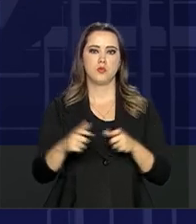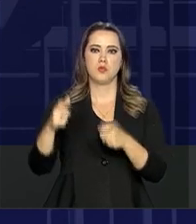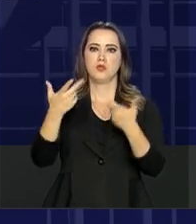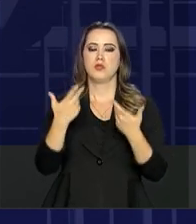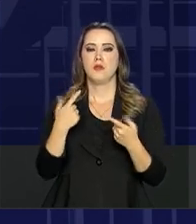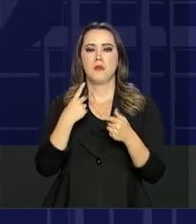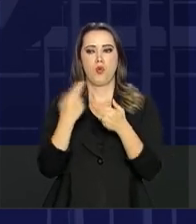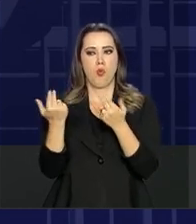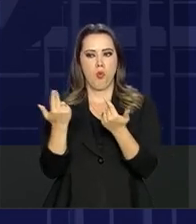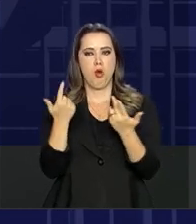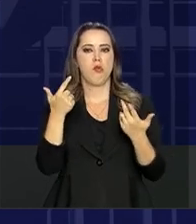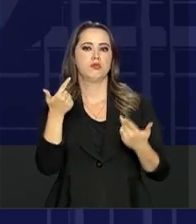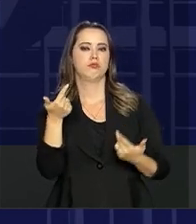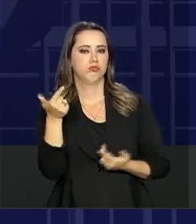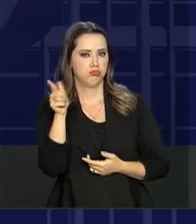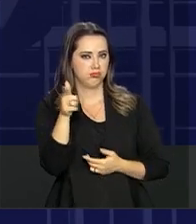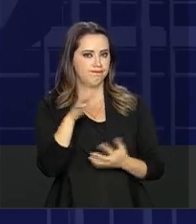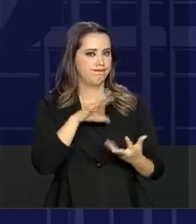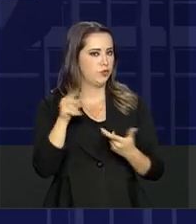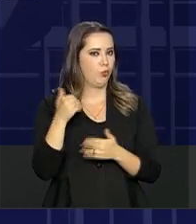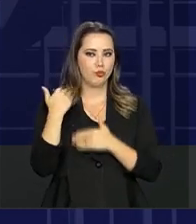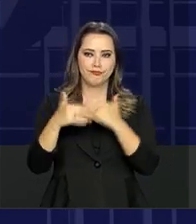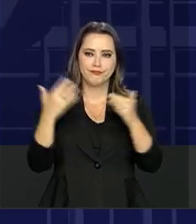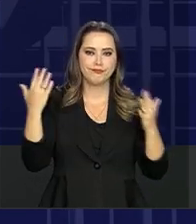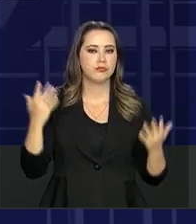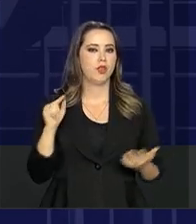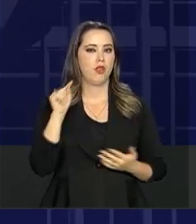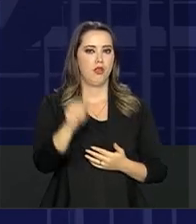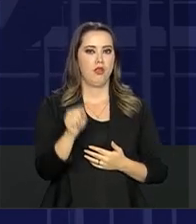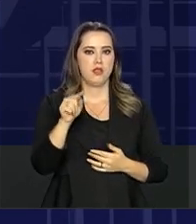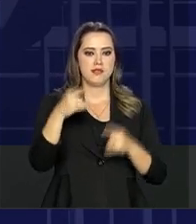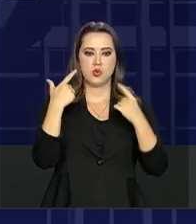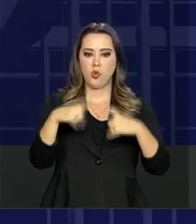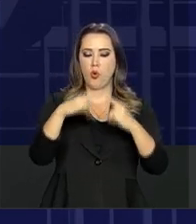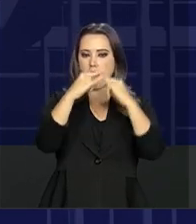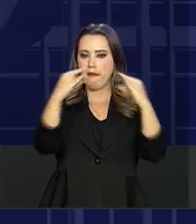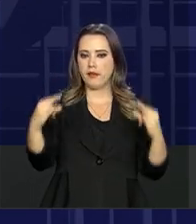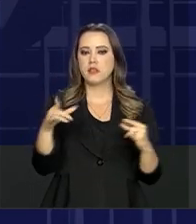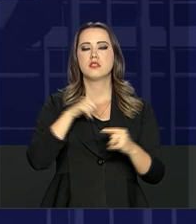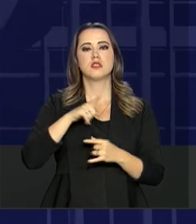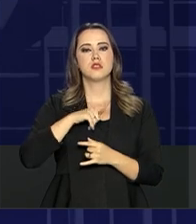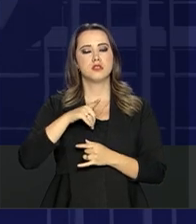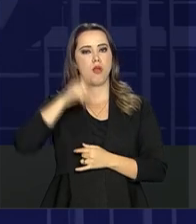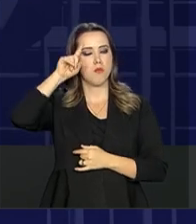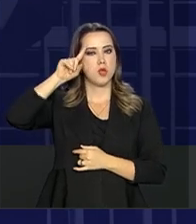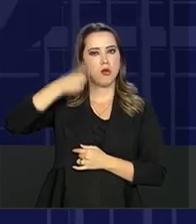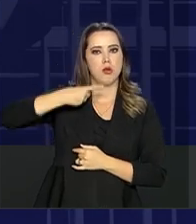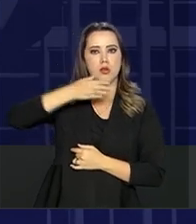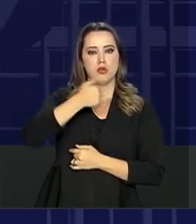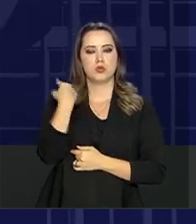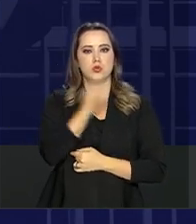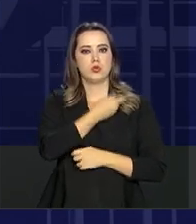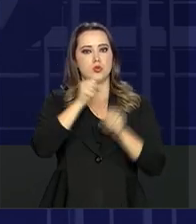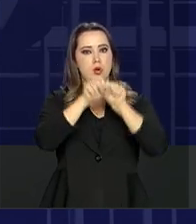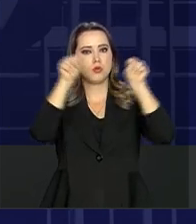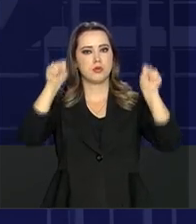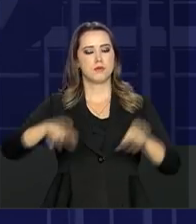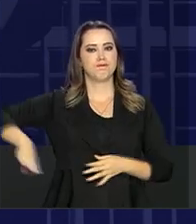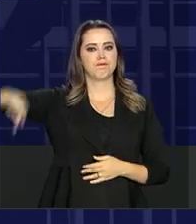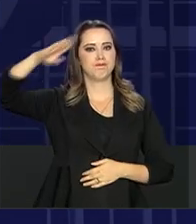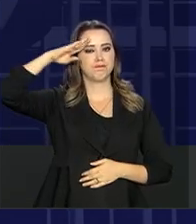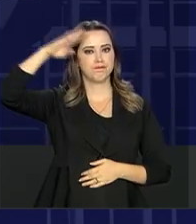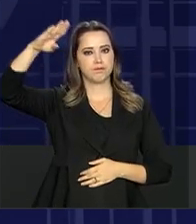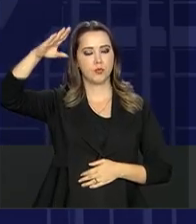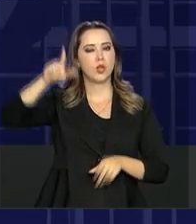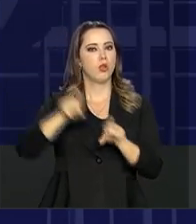outras situações congêneres pelo mundo afora. Estes abrigos, eles têm a ordem do nosso sistema militar, eles